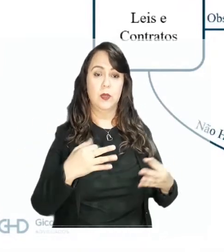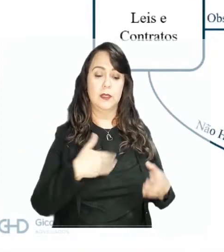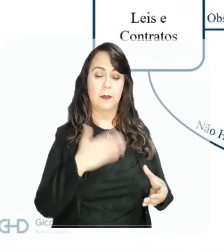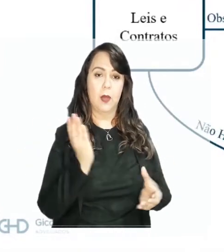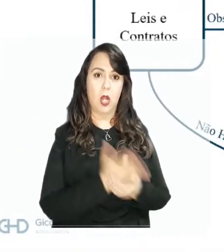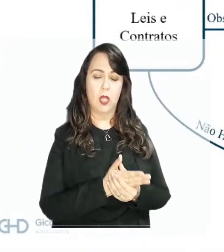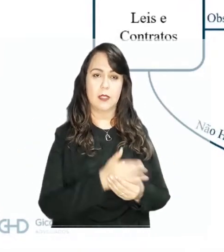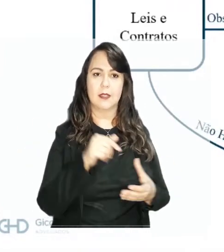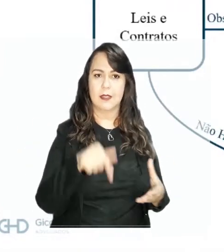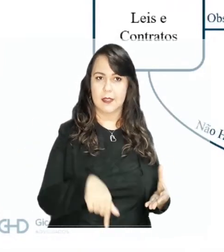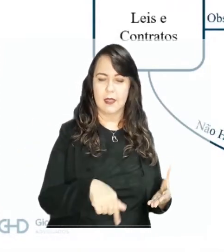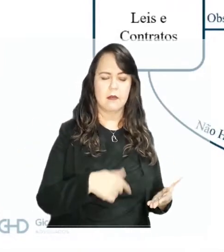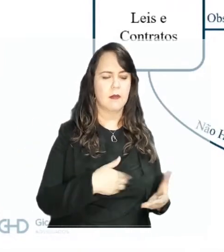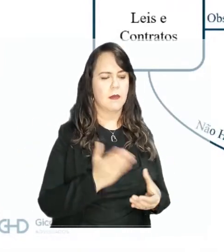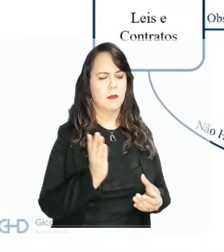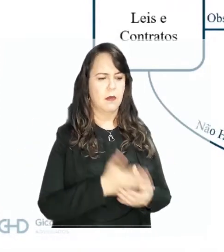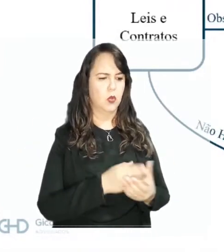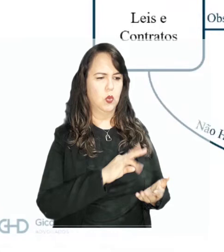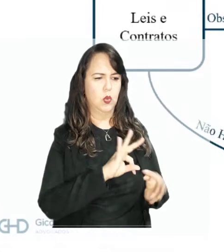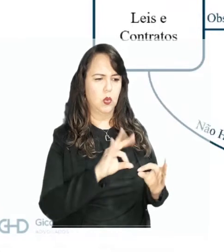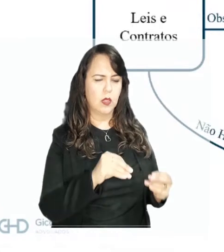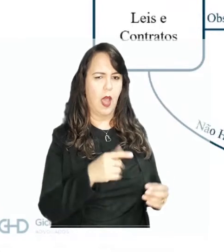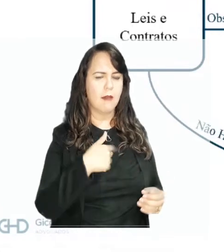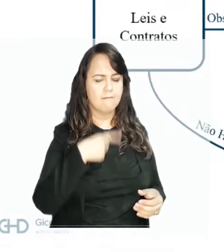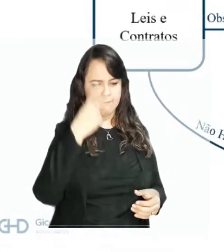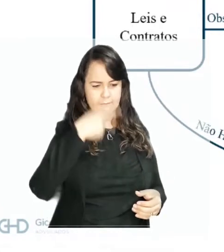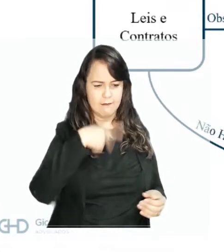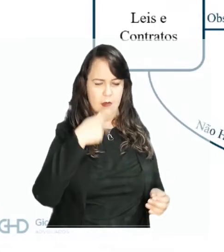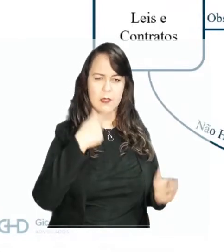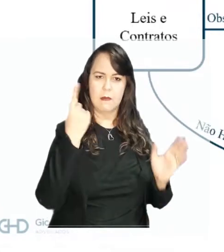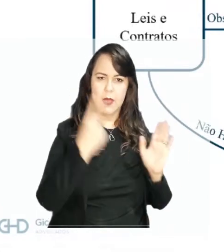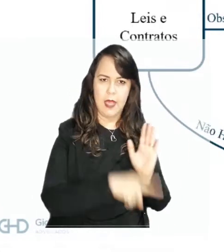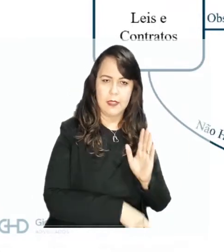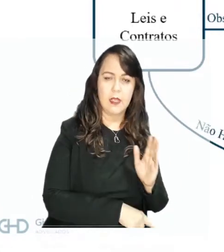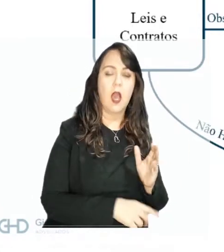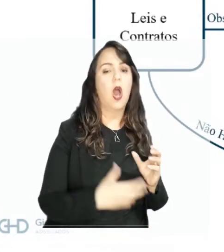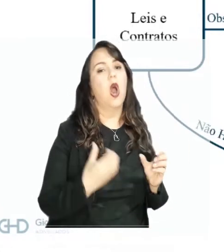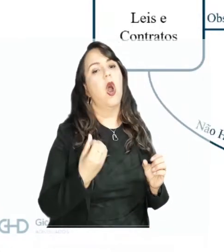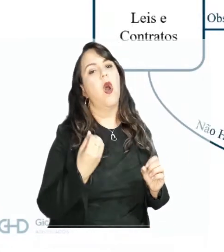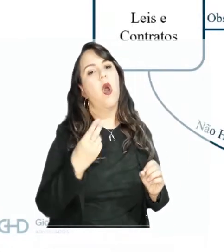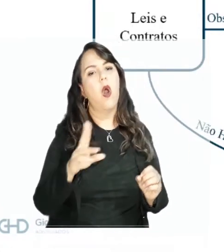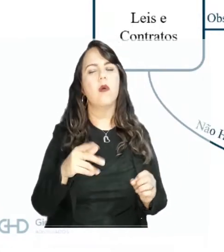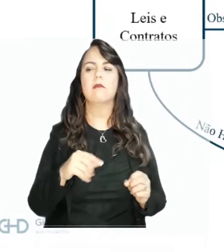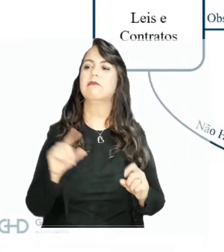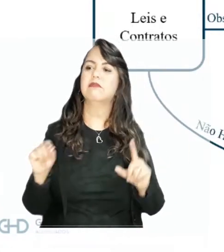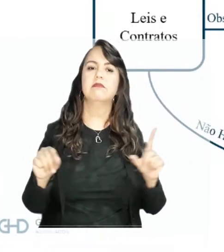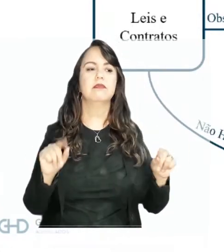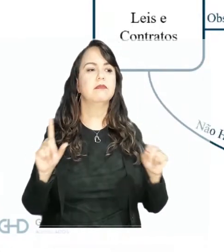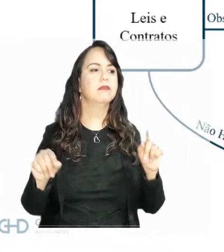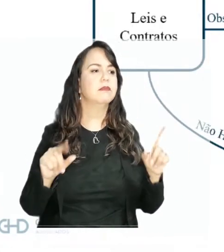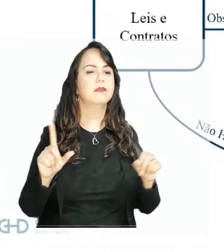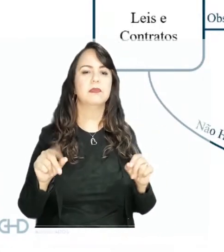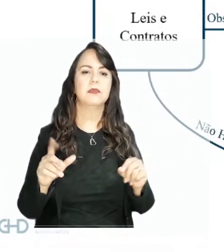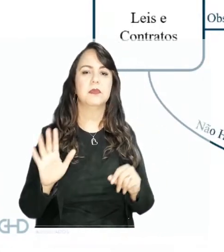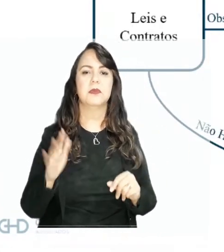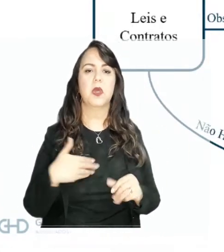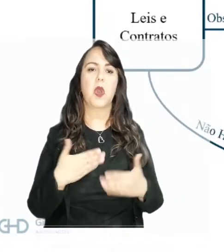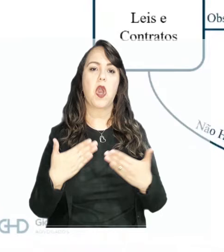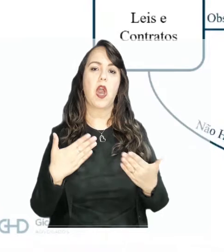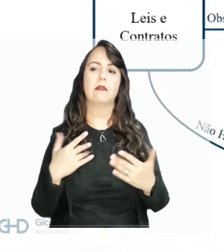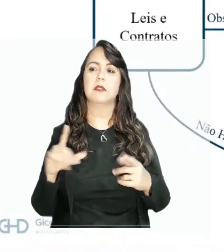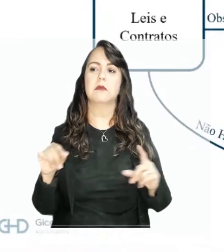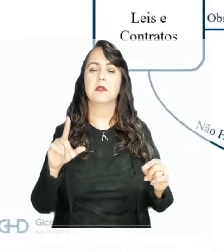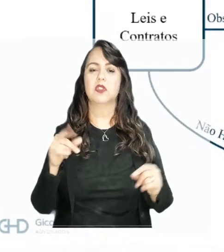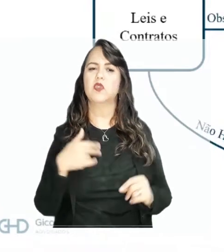isso, ou ele vai acabar decidindo com base em 3 ou 4 decisões que ele já conhecia. Então, a